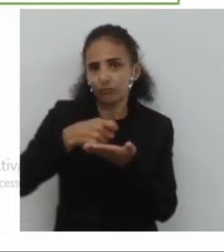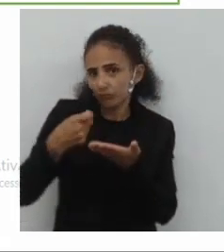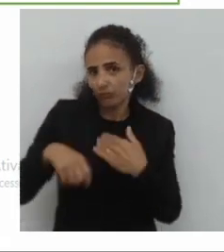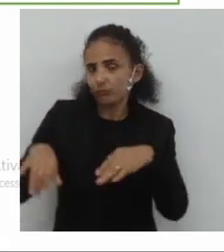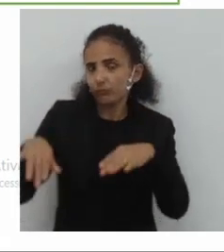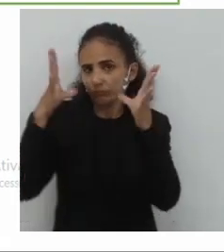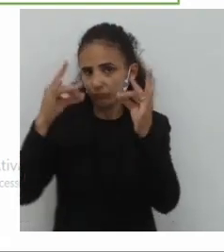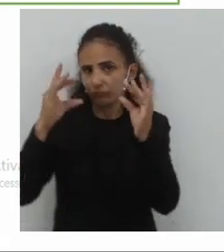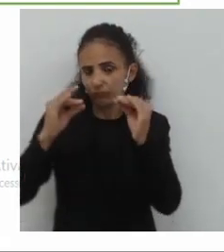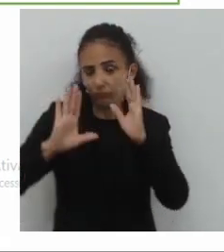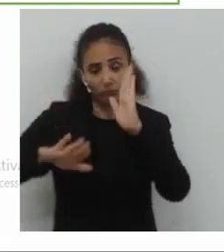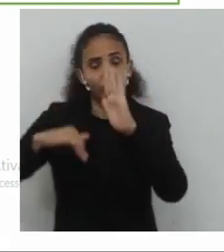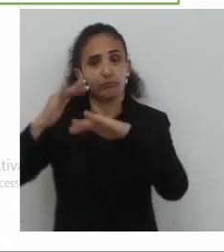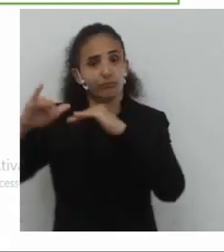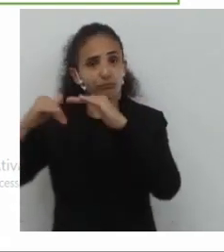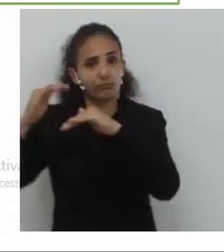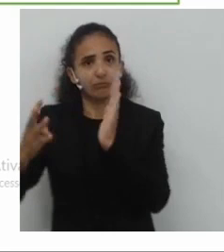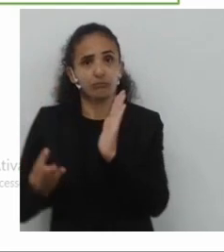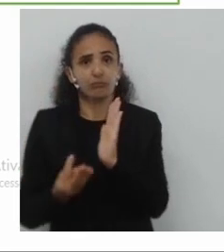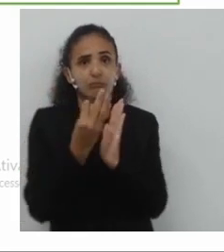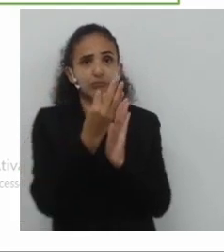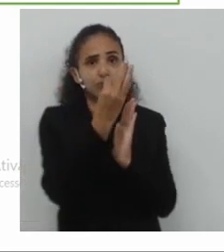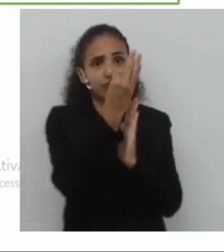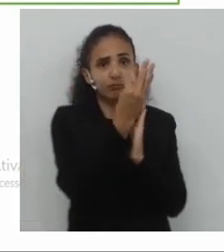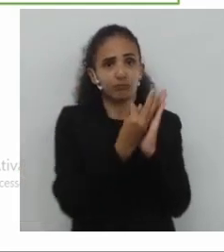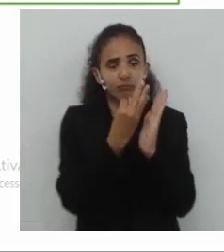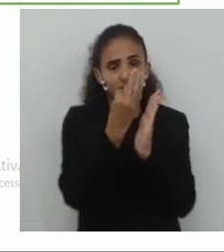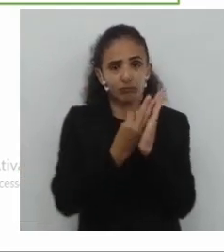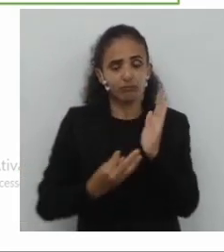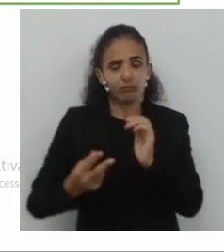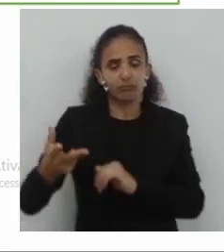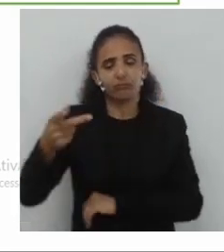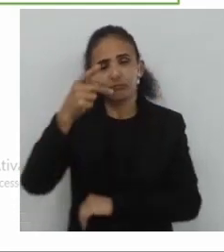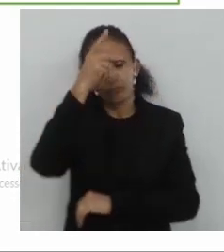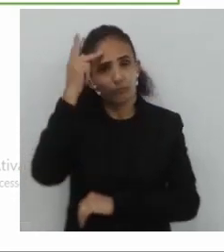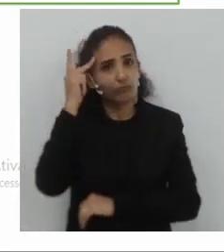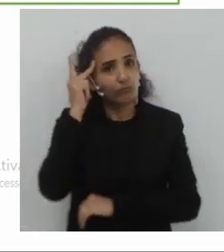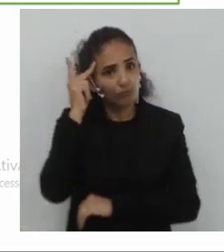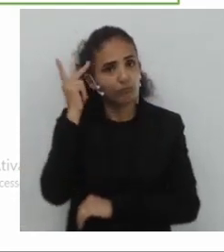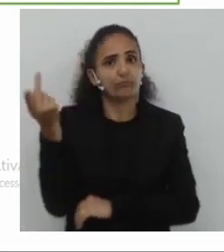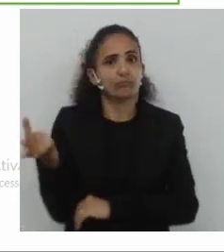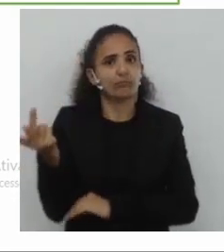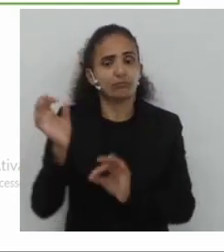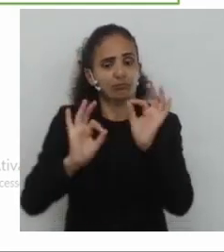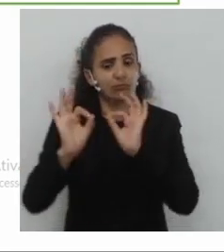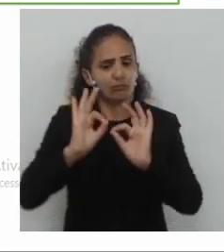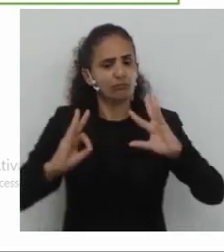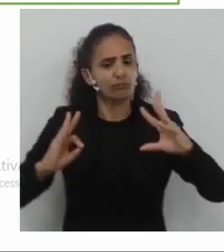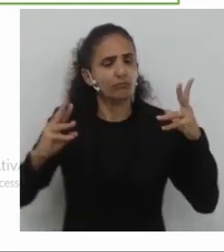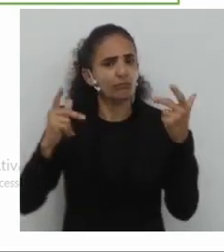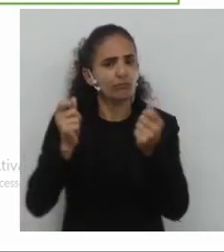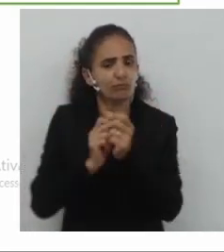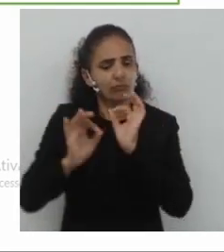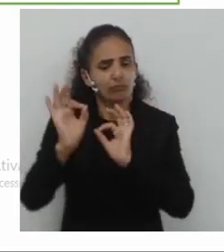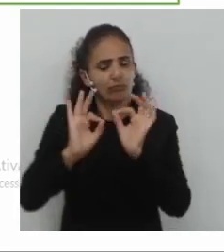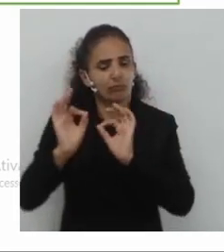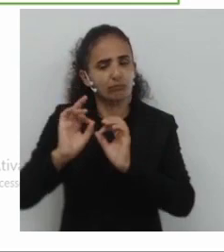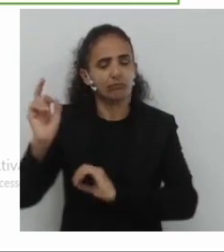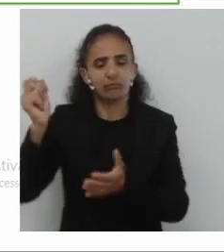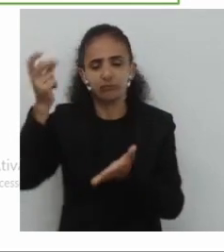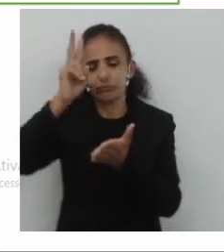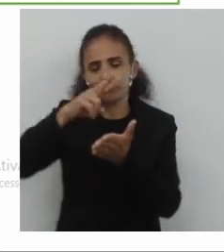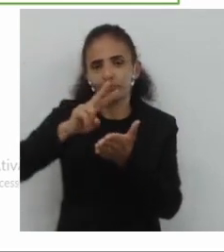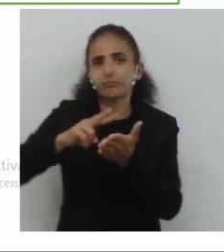de notas, produzimos um texto novo e pessoal a partir de uma escuta seletiva ou